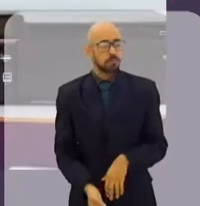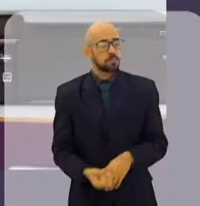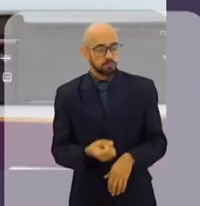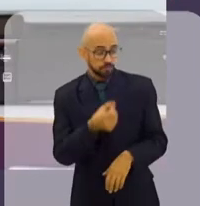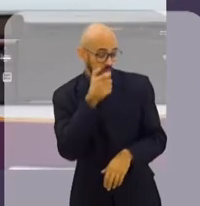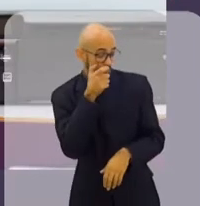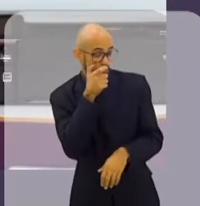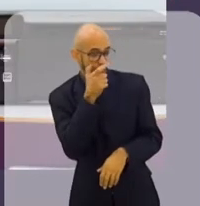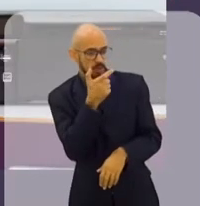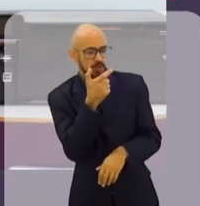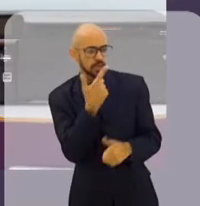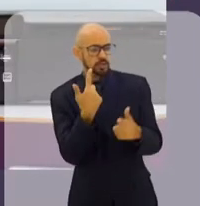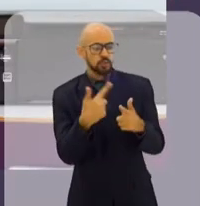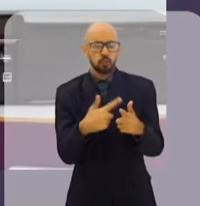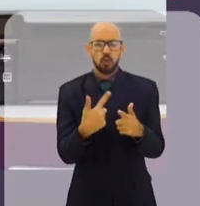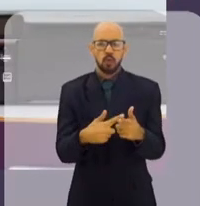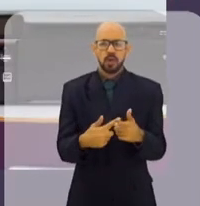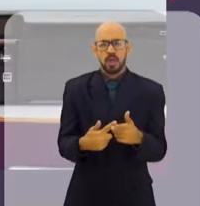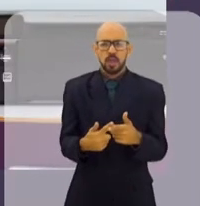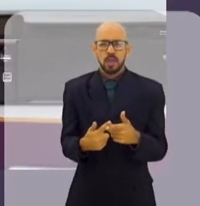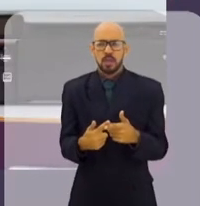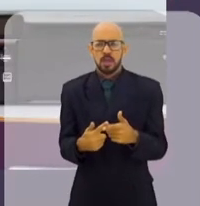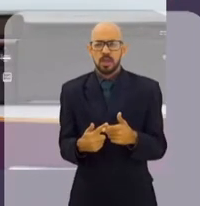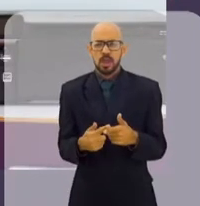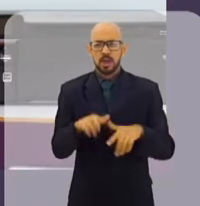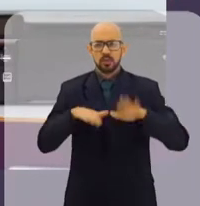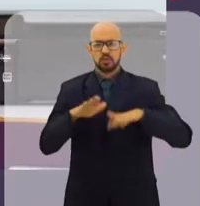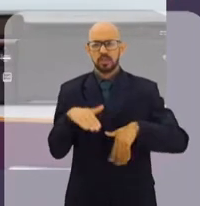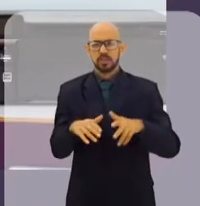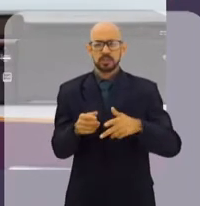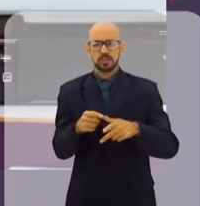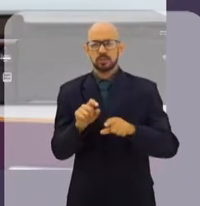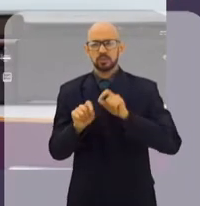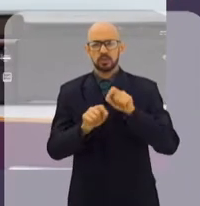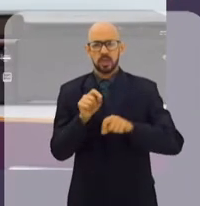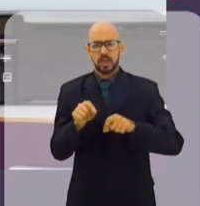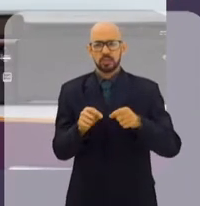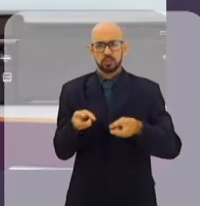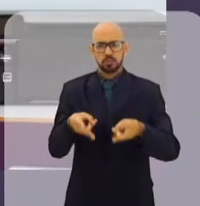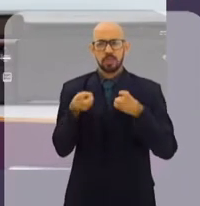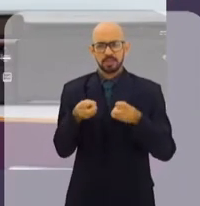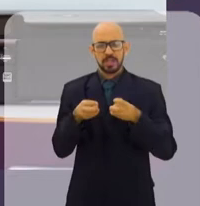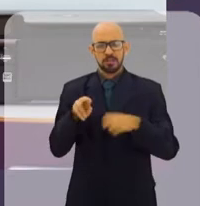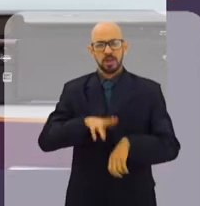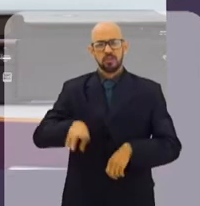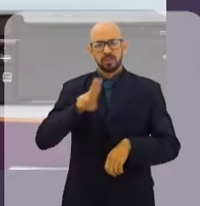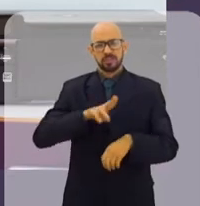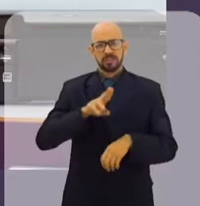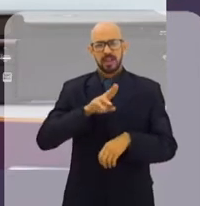Isso é muito interessante, né? Porque muitas vezes a gente vê a universidade muito